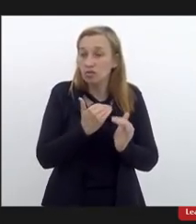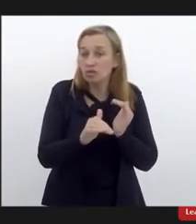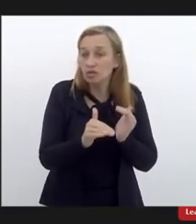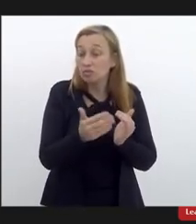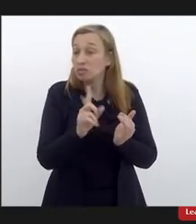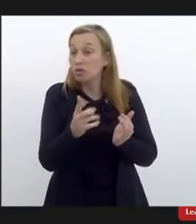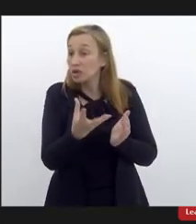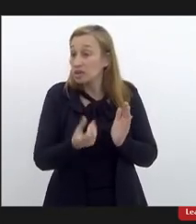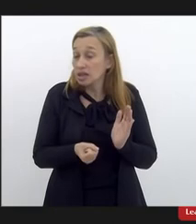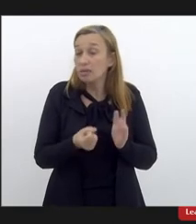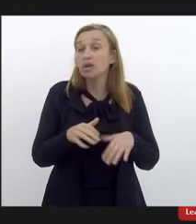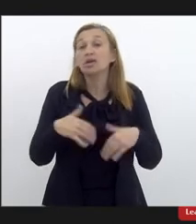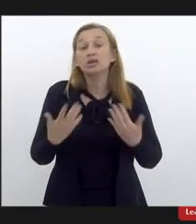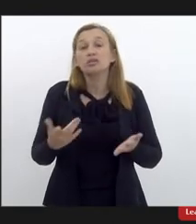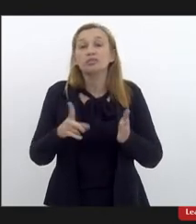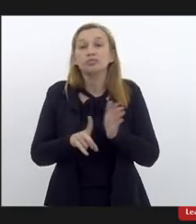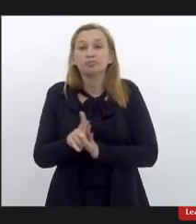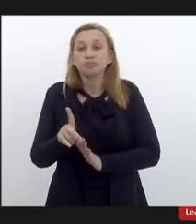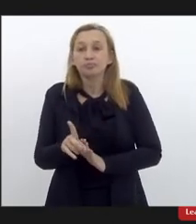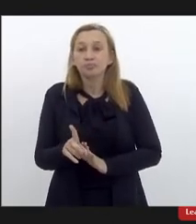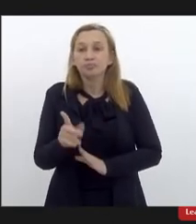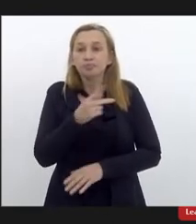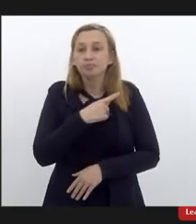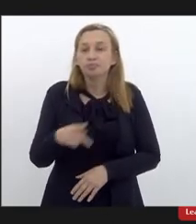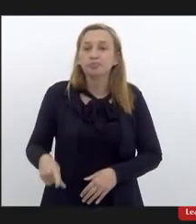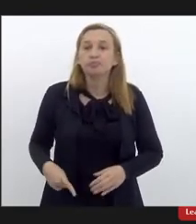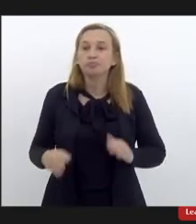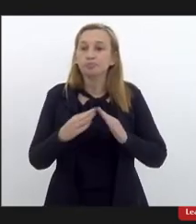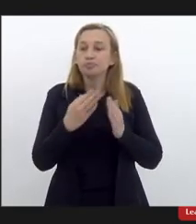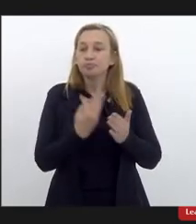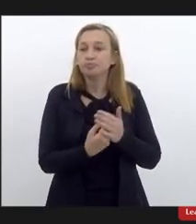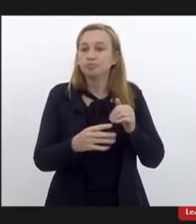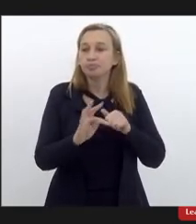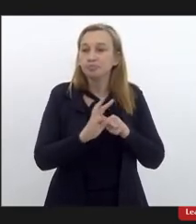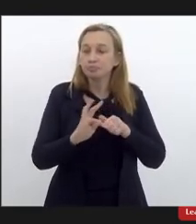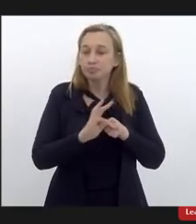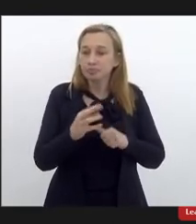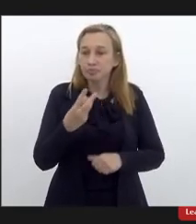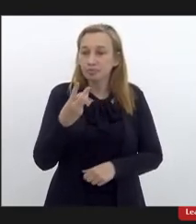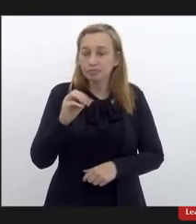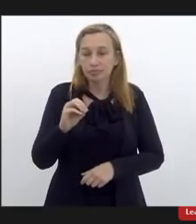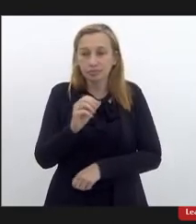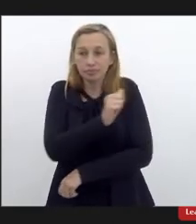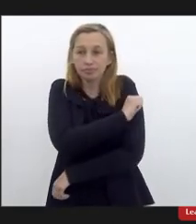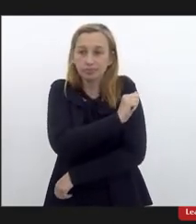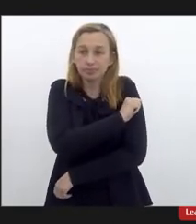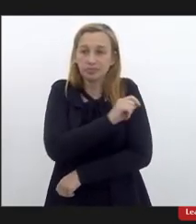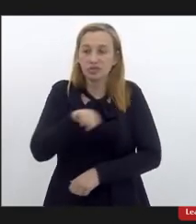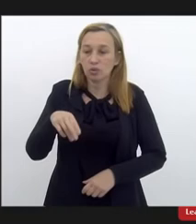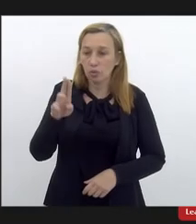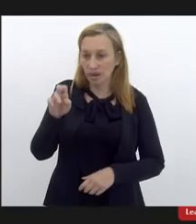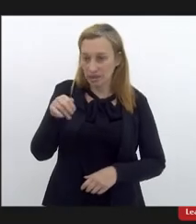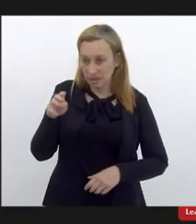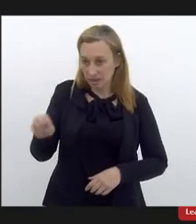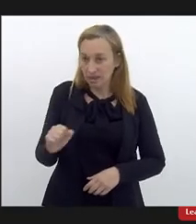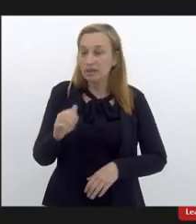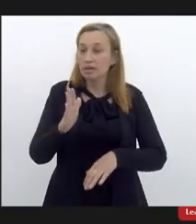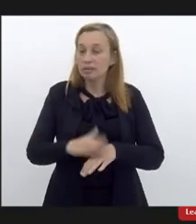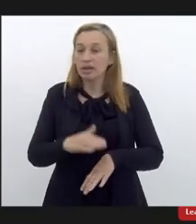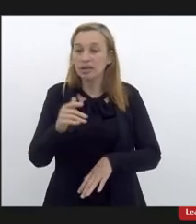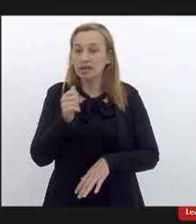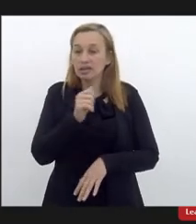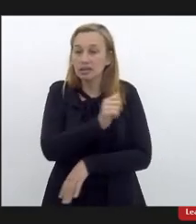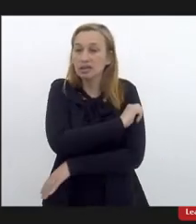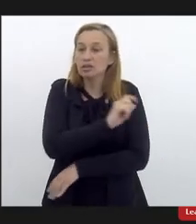receber. Então, a pergunta que eu faço para o presidente da FireTech é se esses cerca de 30 alunos do ISERJ, que com certeza tem mais alunos das